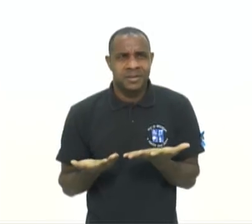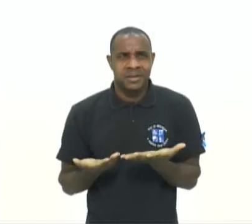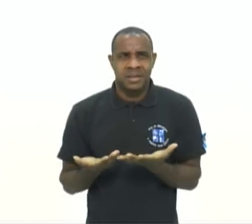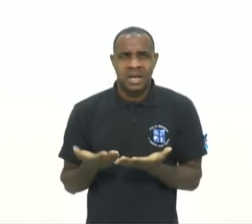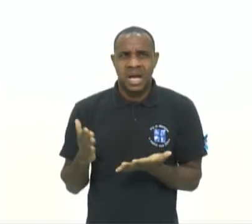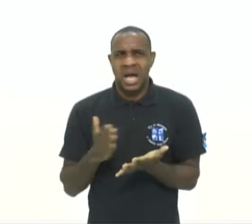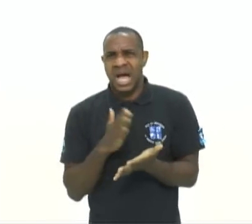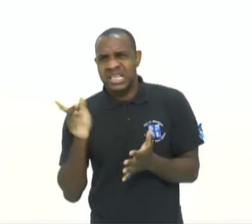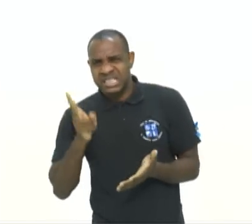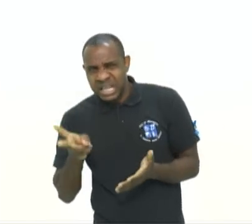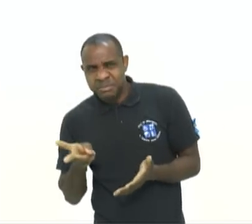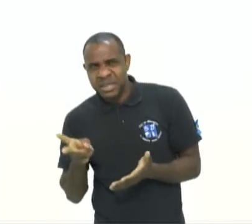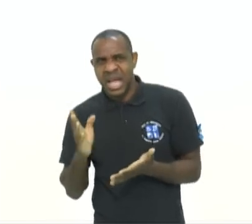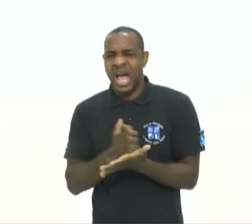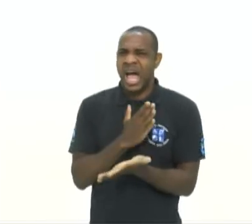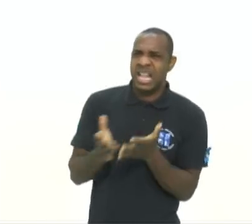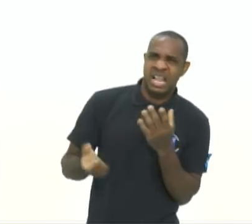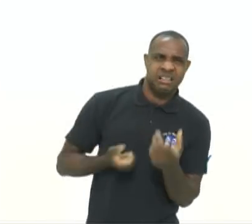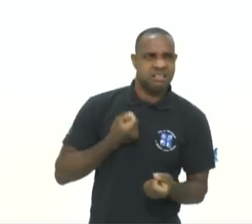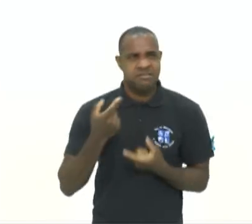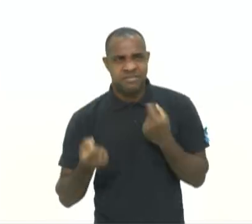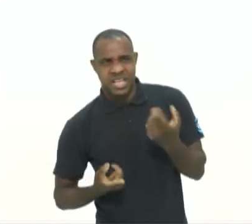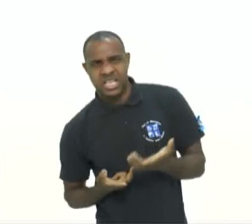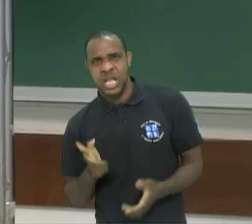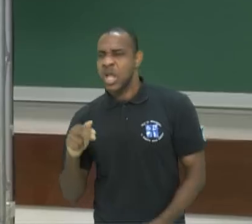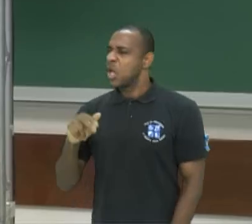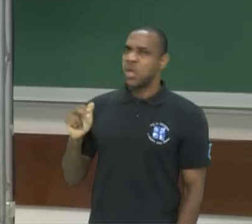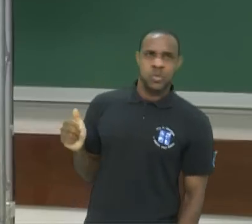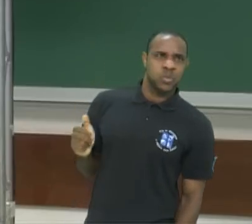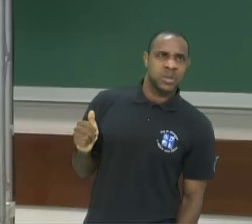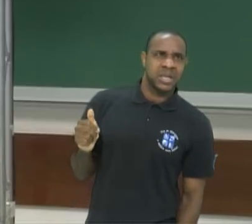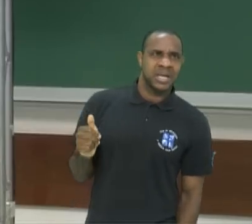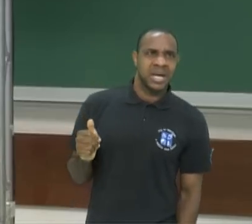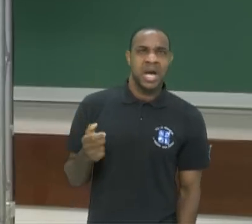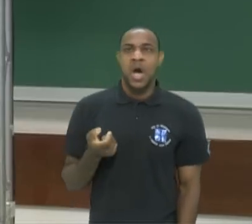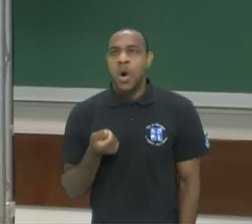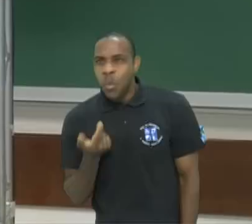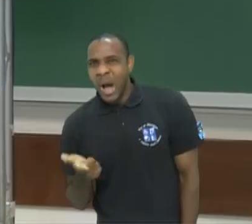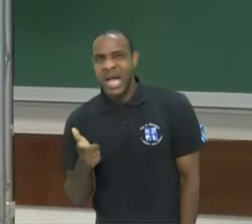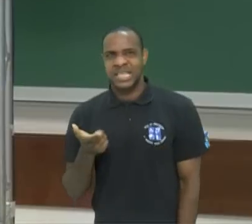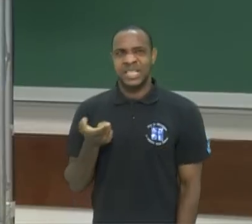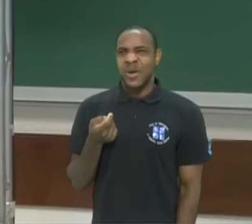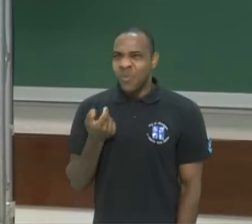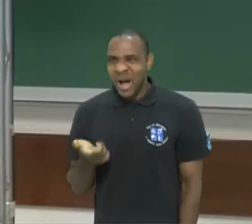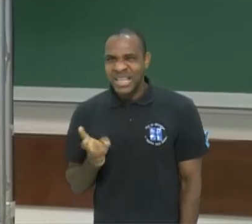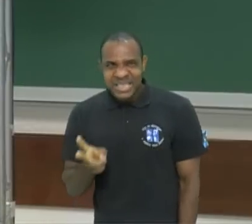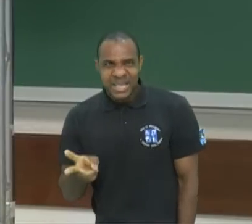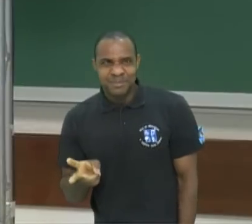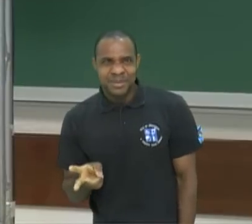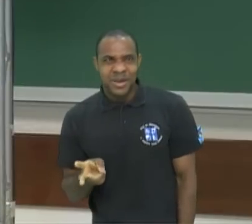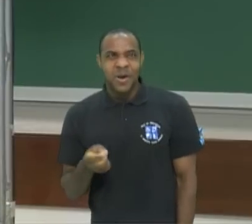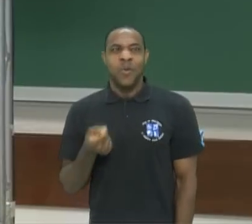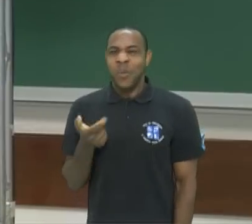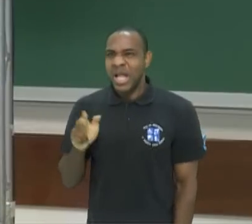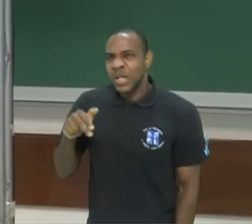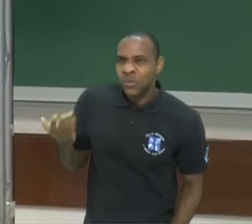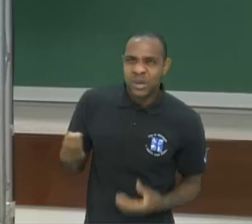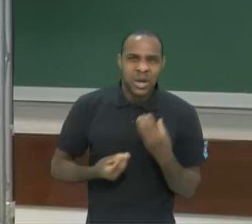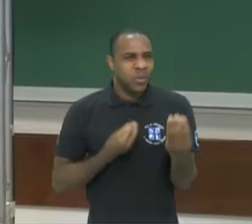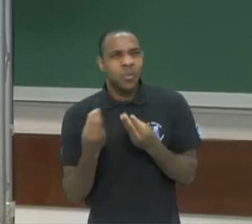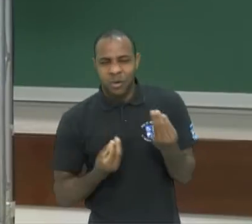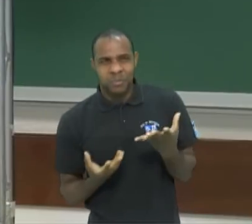vezes? Nunca? Quase sempre? Ou quase nunca, gente? Como vocês vão pensar agora, a verdadezinha